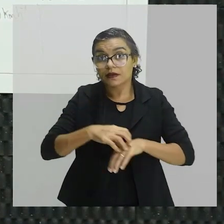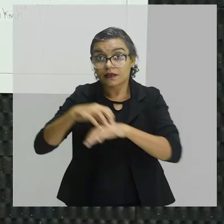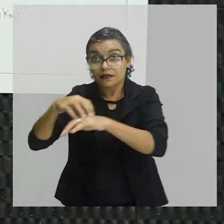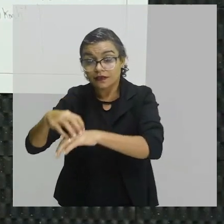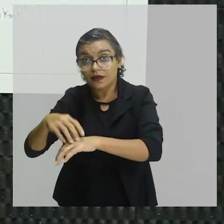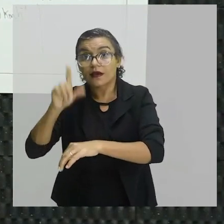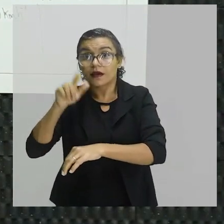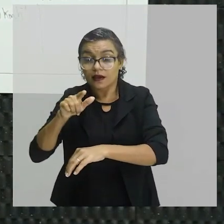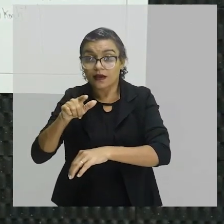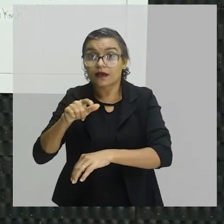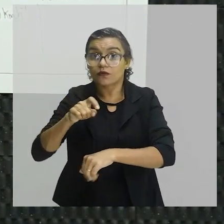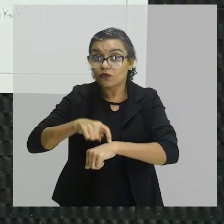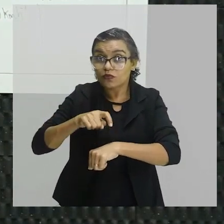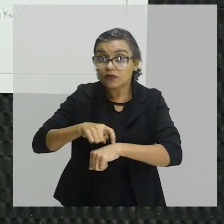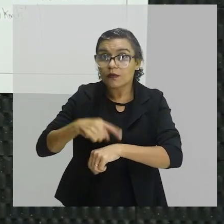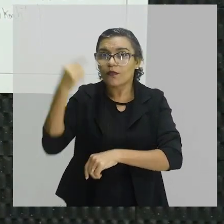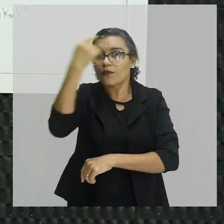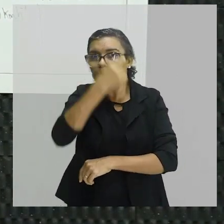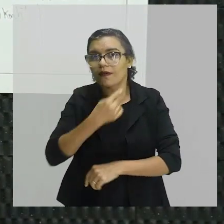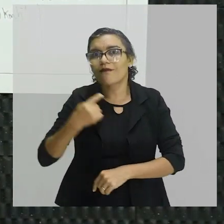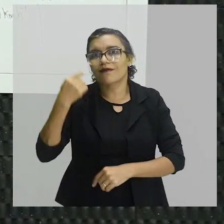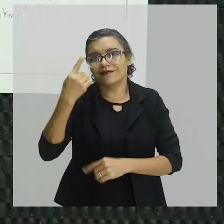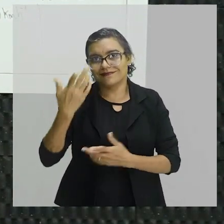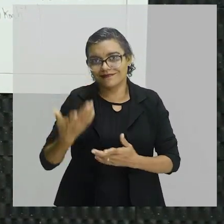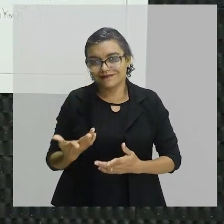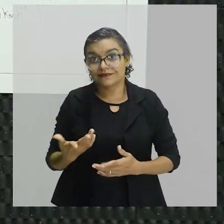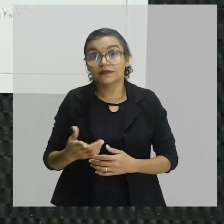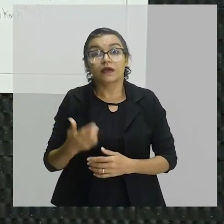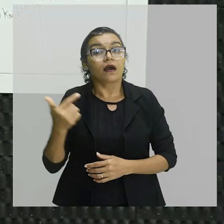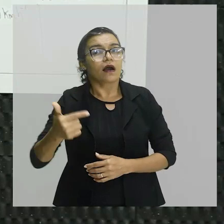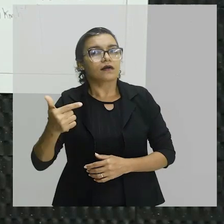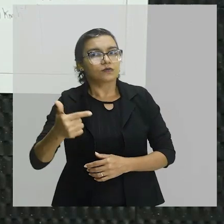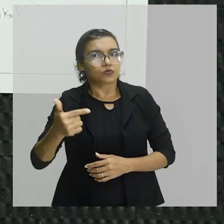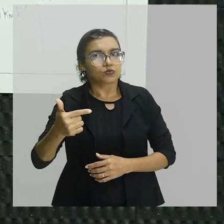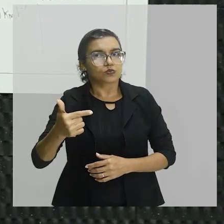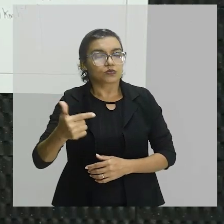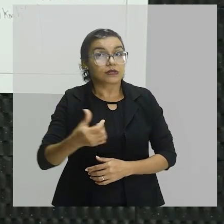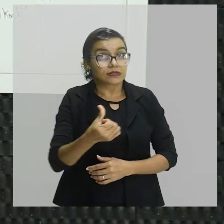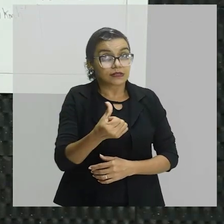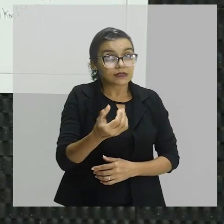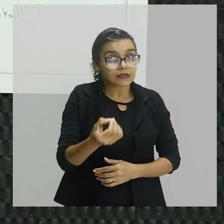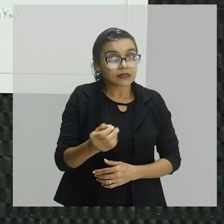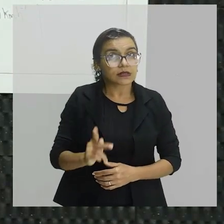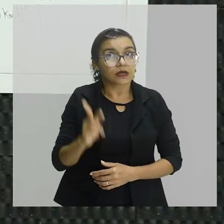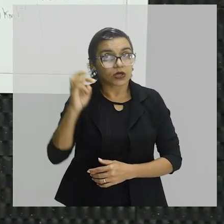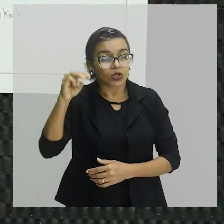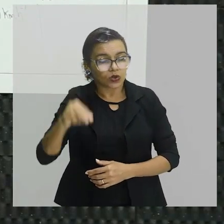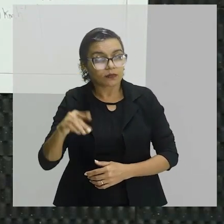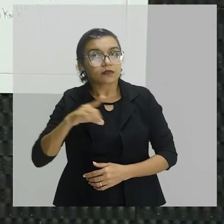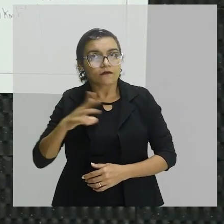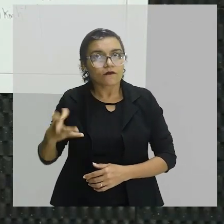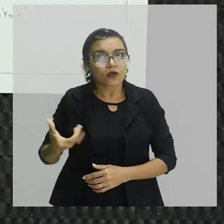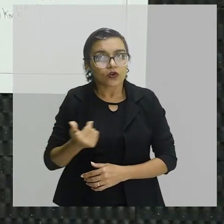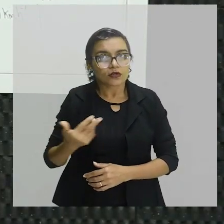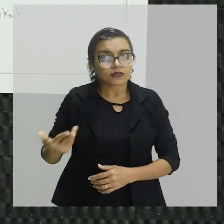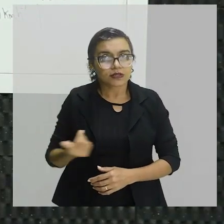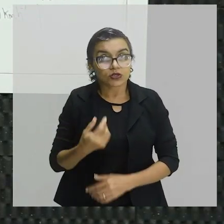em 1 hora, ok? A segunda é o seguinte, né? É 60 km, ó, velocidade